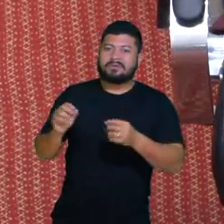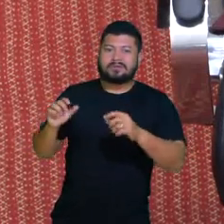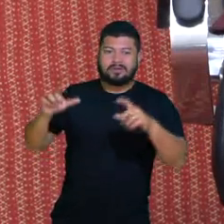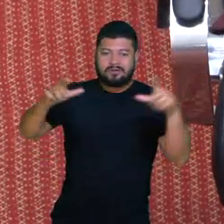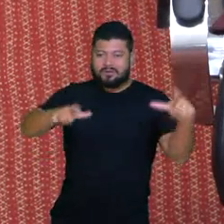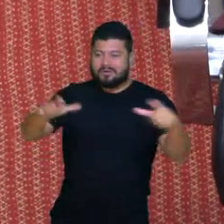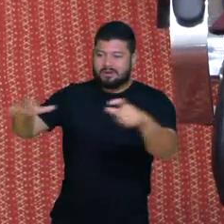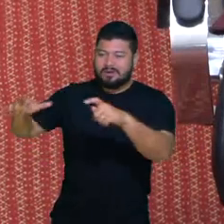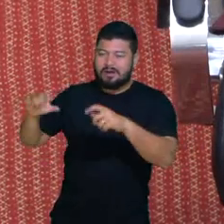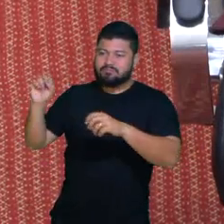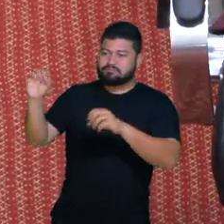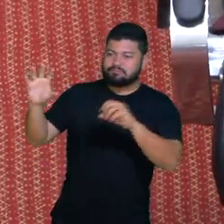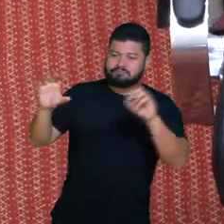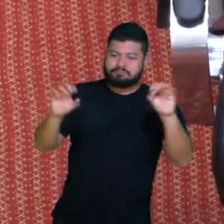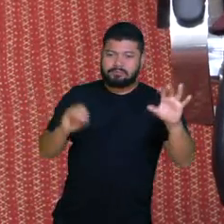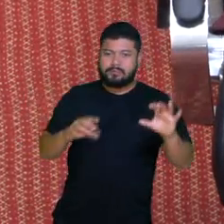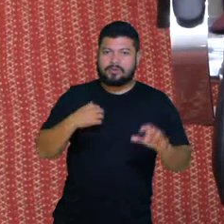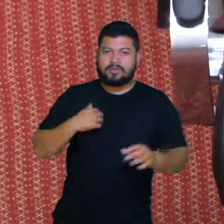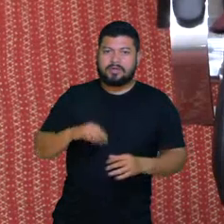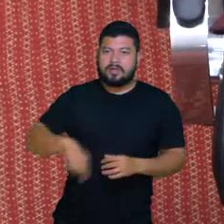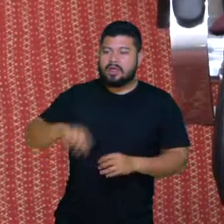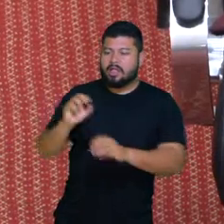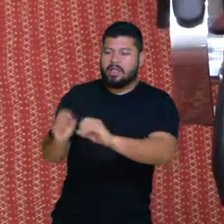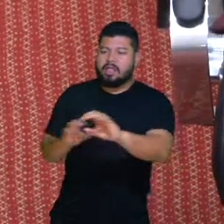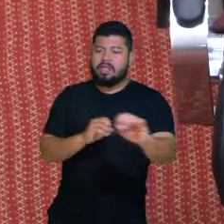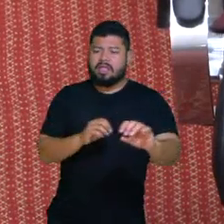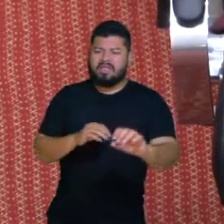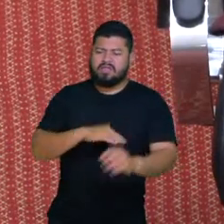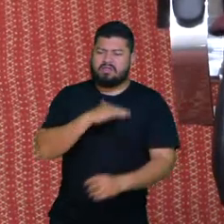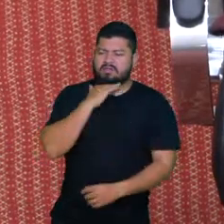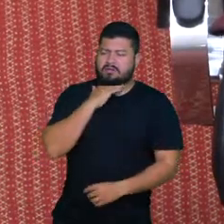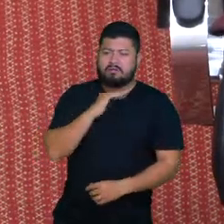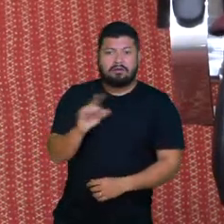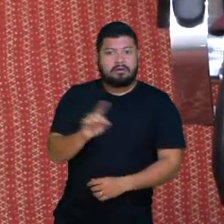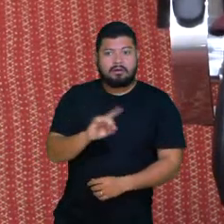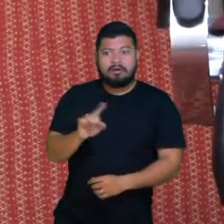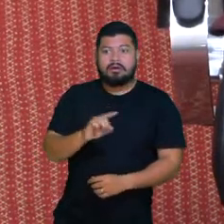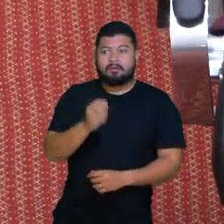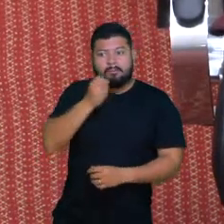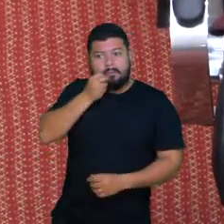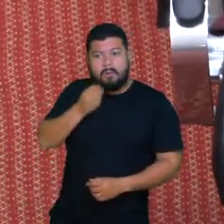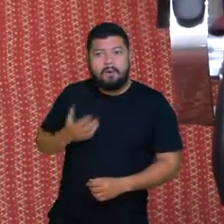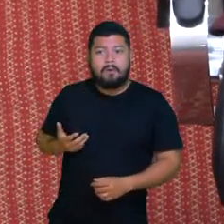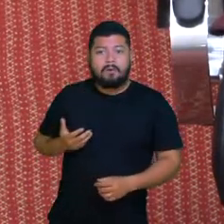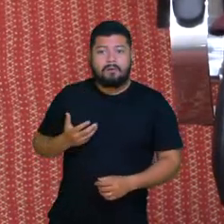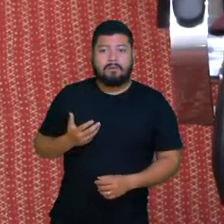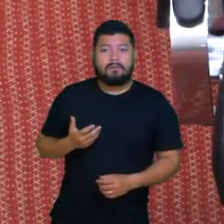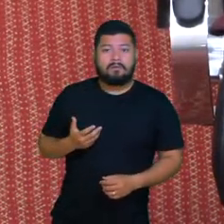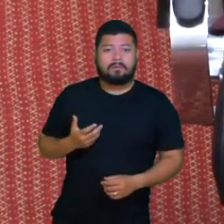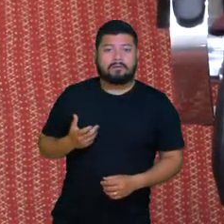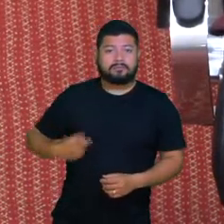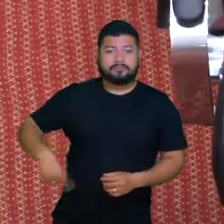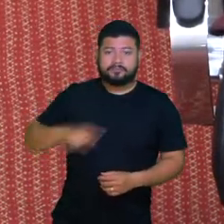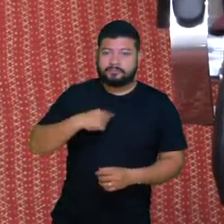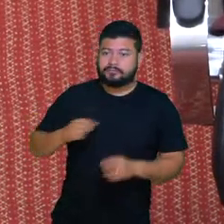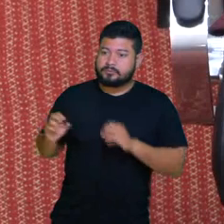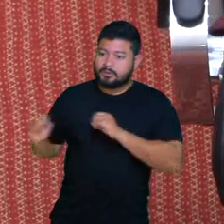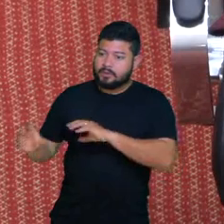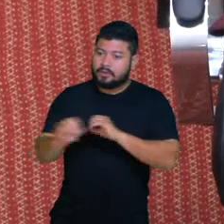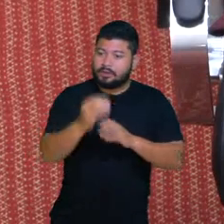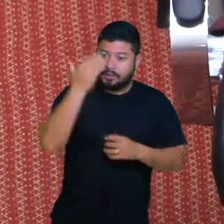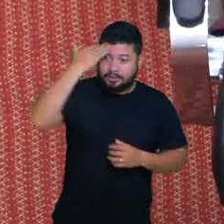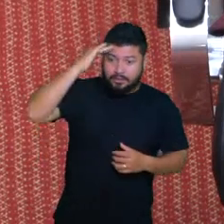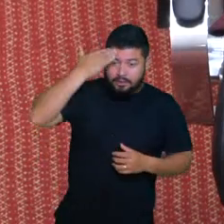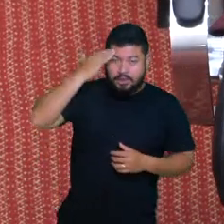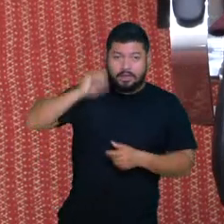da educação uma coisa chata a educação é uma coisa maravilhosa e quando a gente entende o que a gente tá fazendo